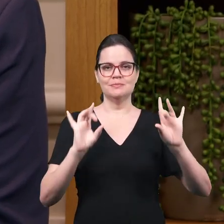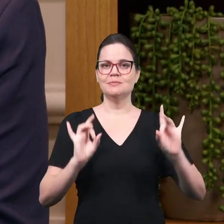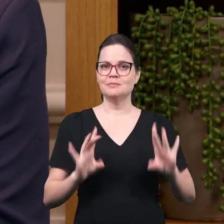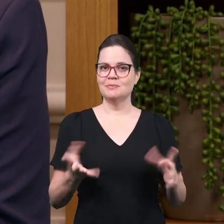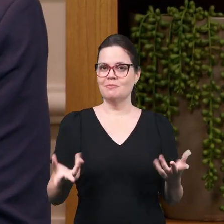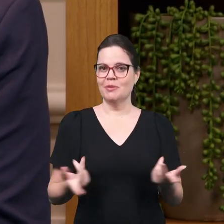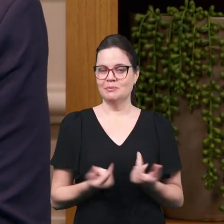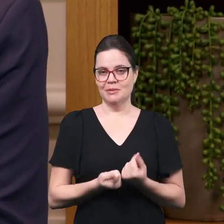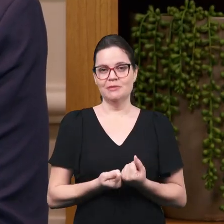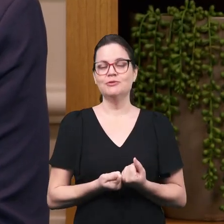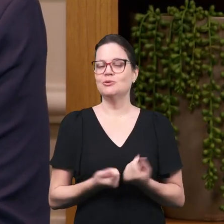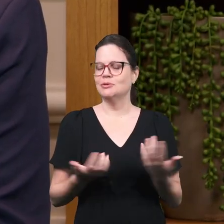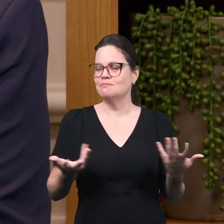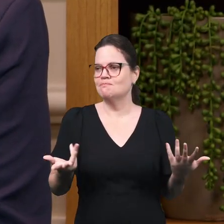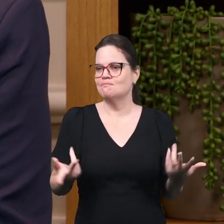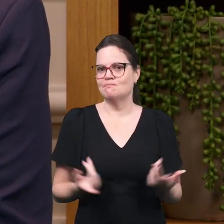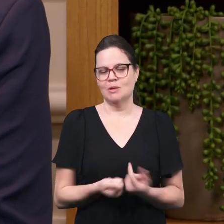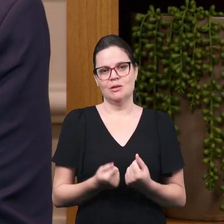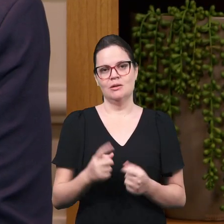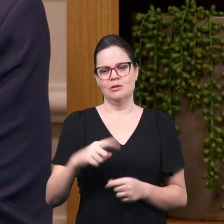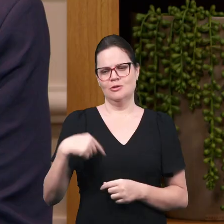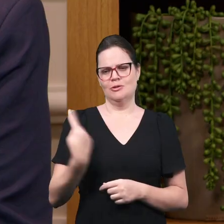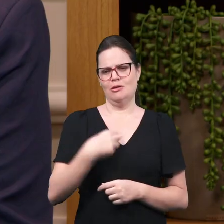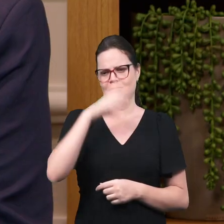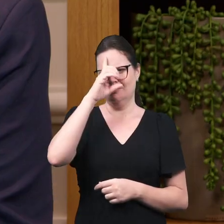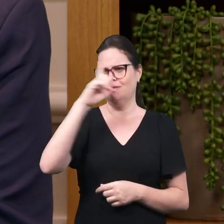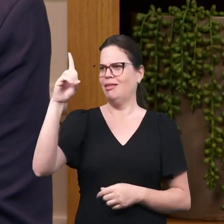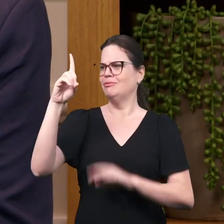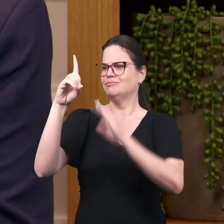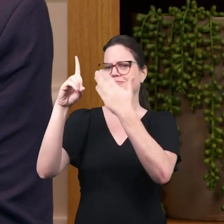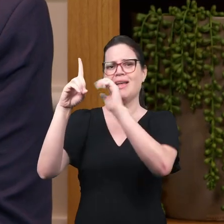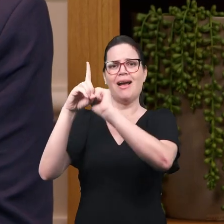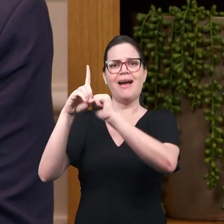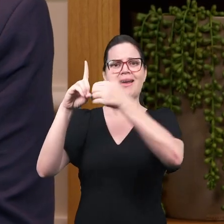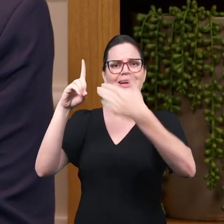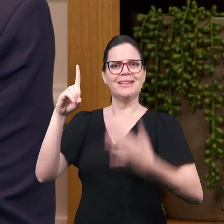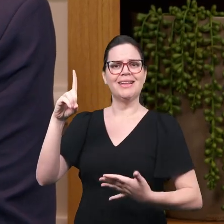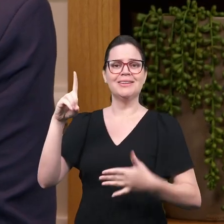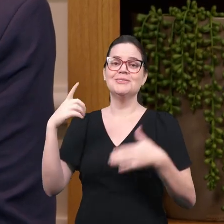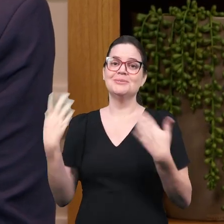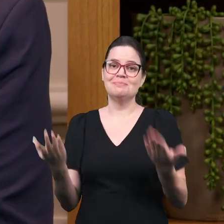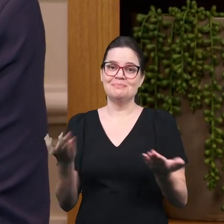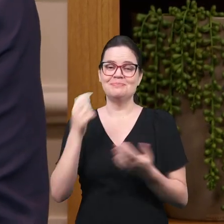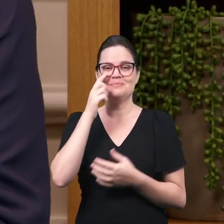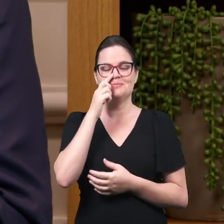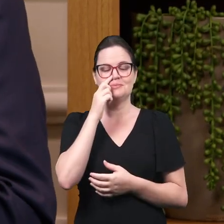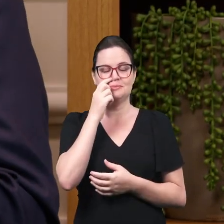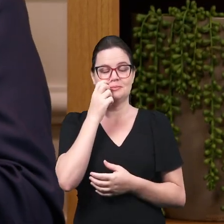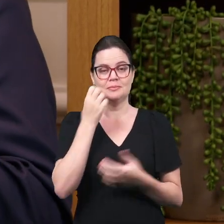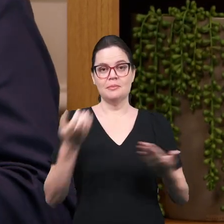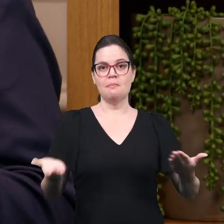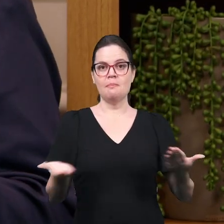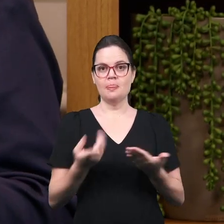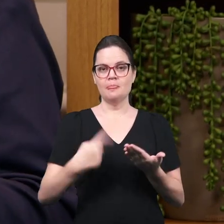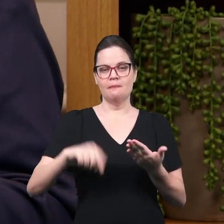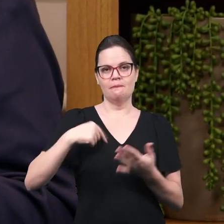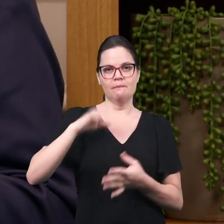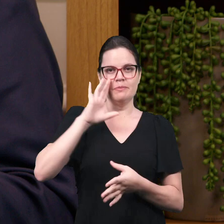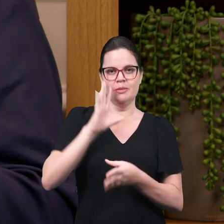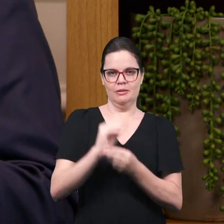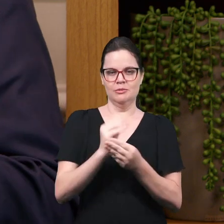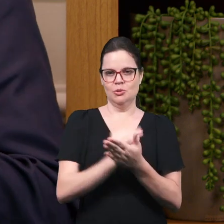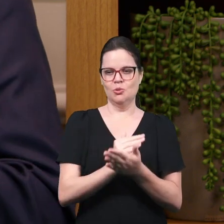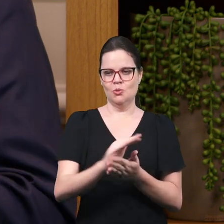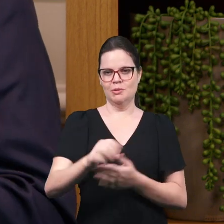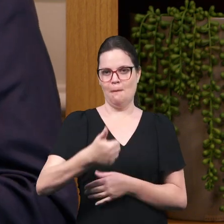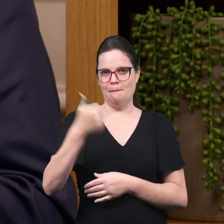maravilhoso, que fala dos atributos do nosso Deus. Nós hoje vamos iniciar esse primeiro episódio